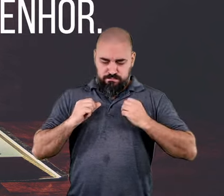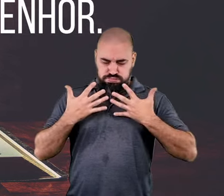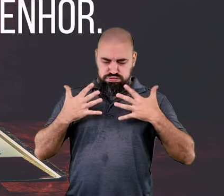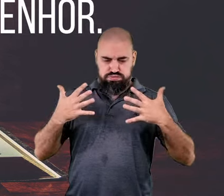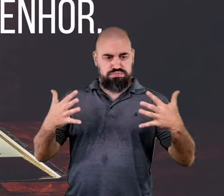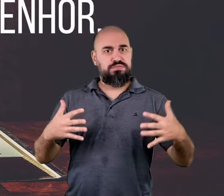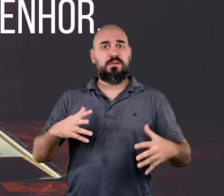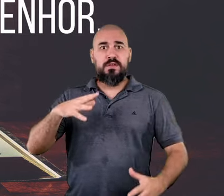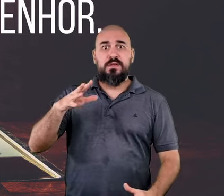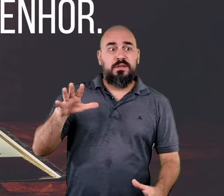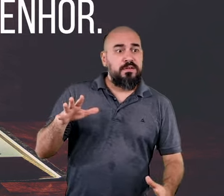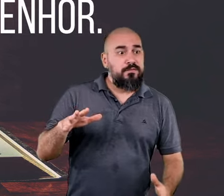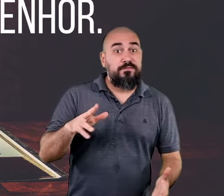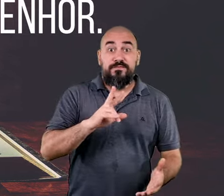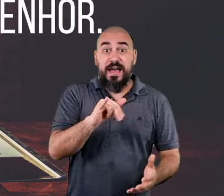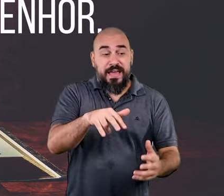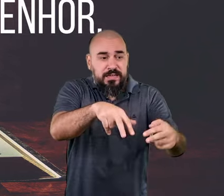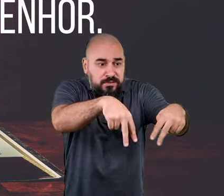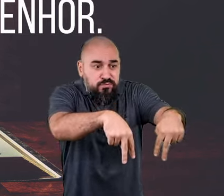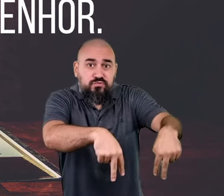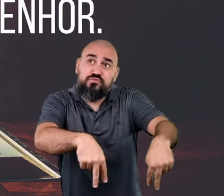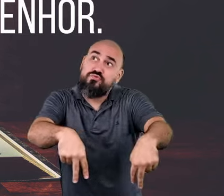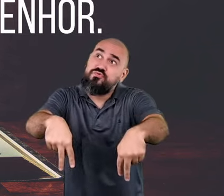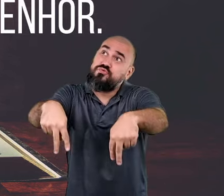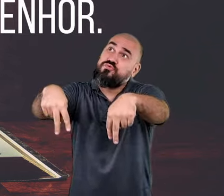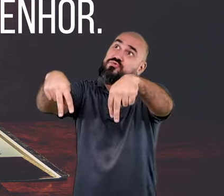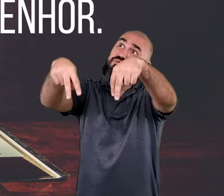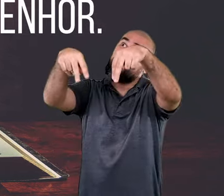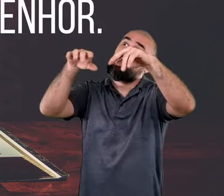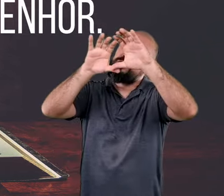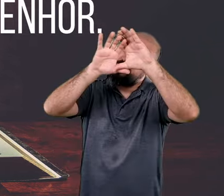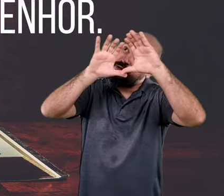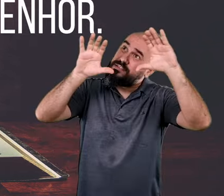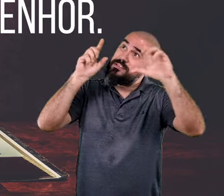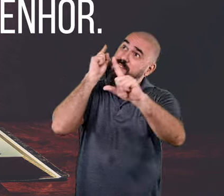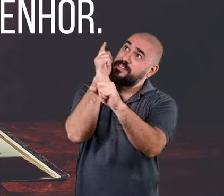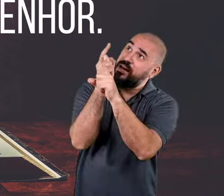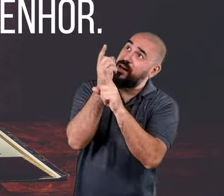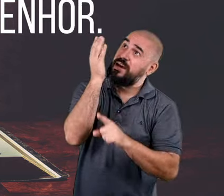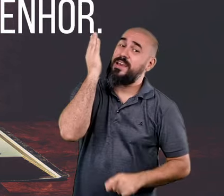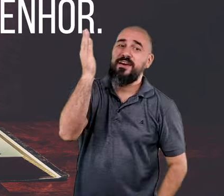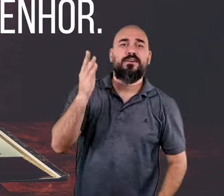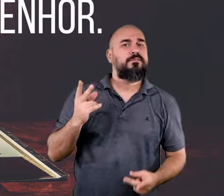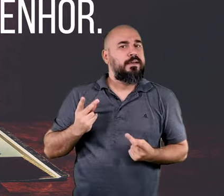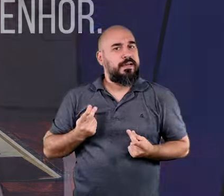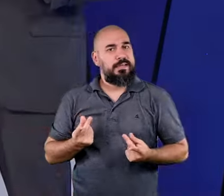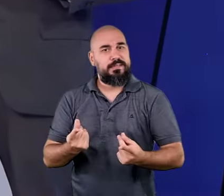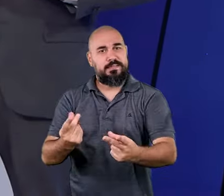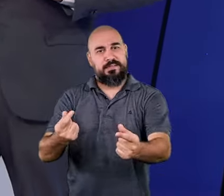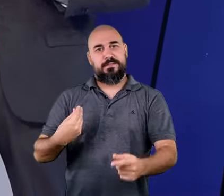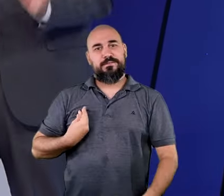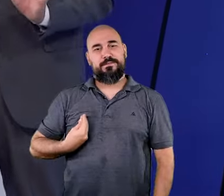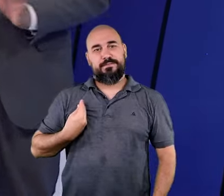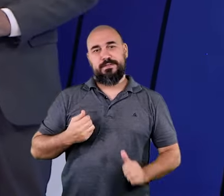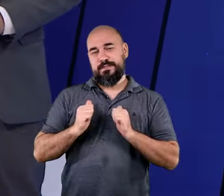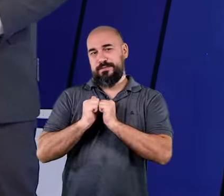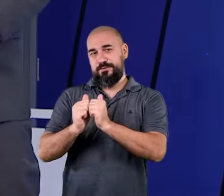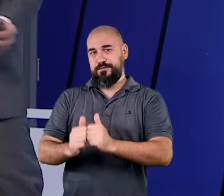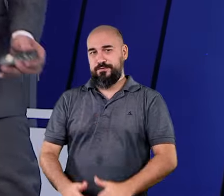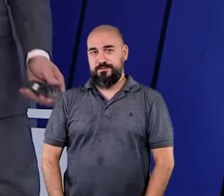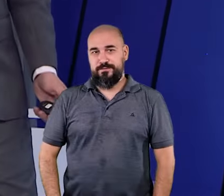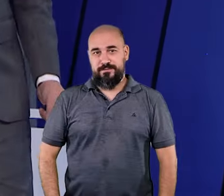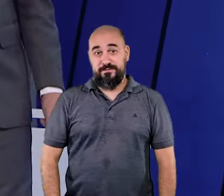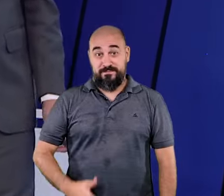entre nuvens, para o encontro com o Senhor nos ares, e assim estaremos para sempre com o Senhor. Bom, você já entendeu